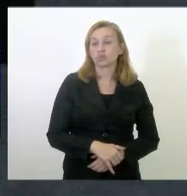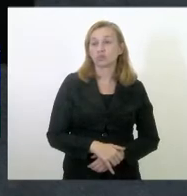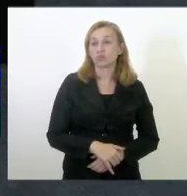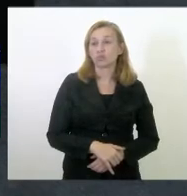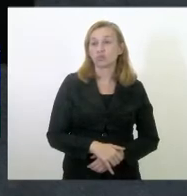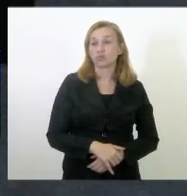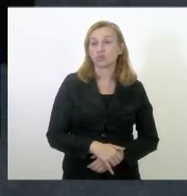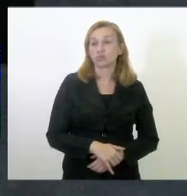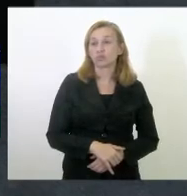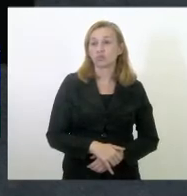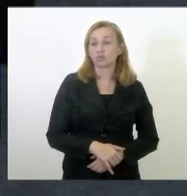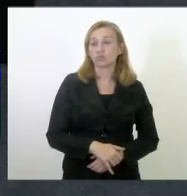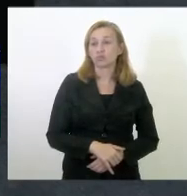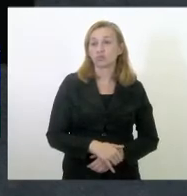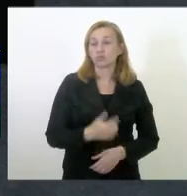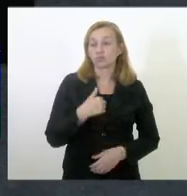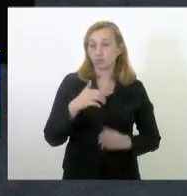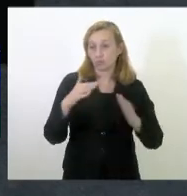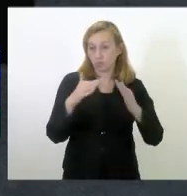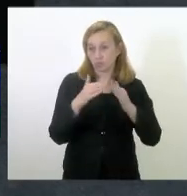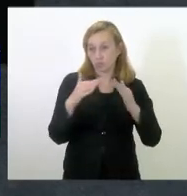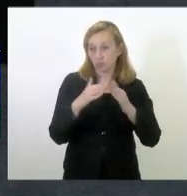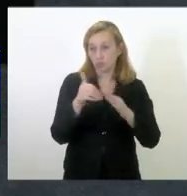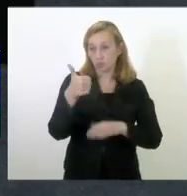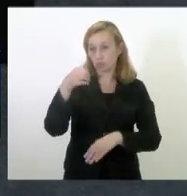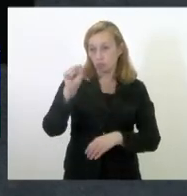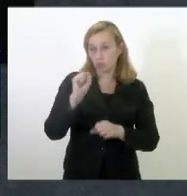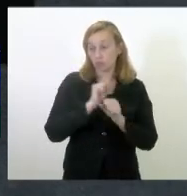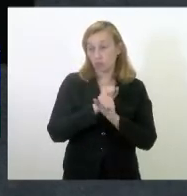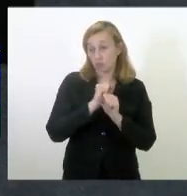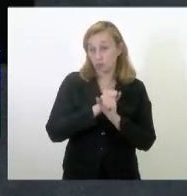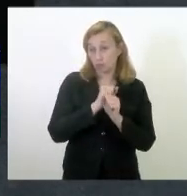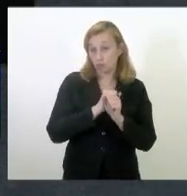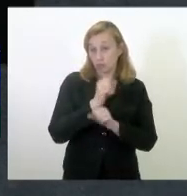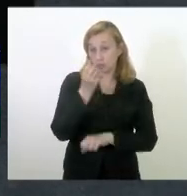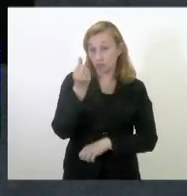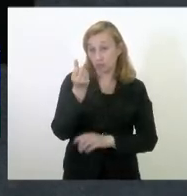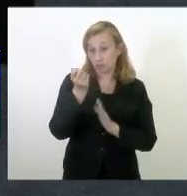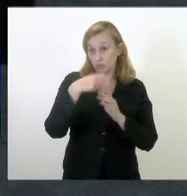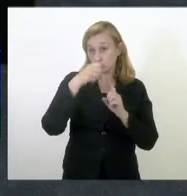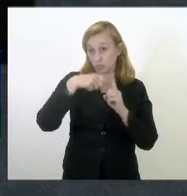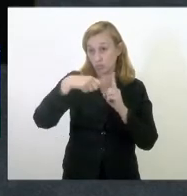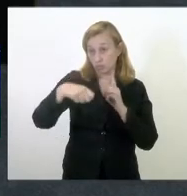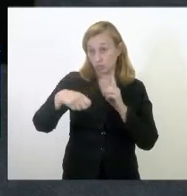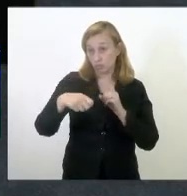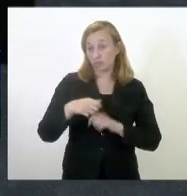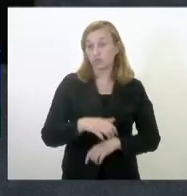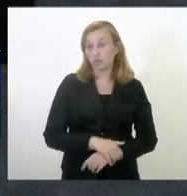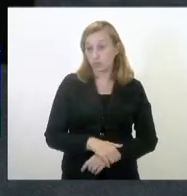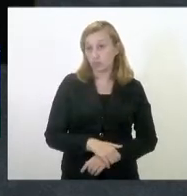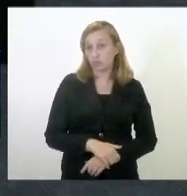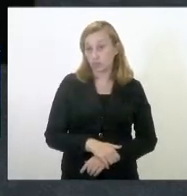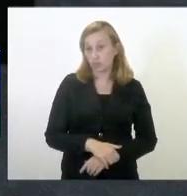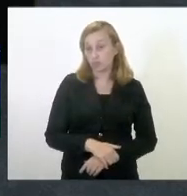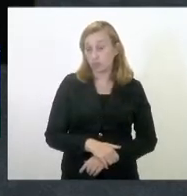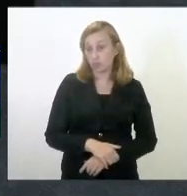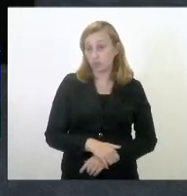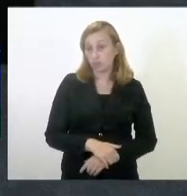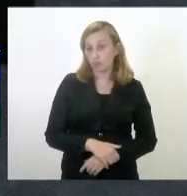apesar de eu estar aqui na casa há 18 anos e 6 meses, menos tempo que Vossa